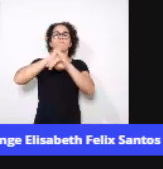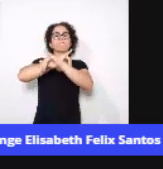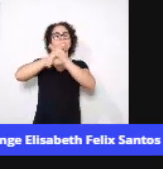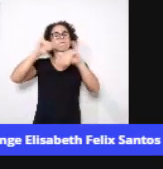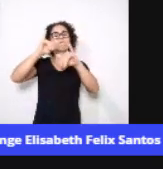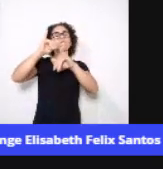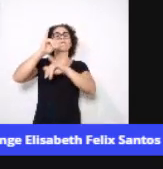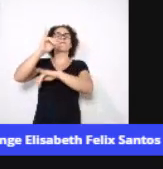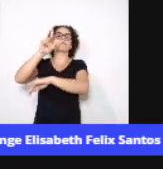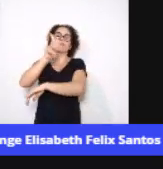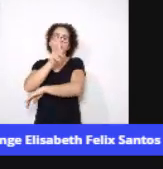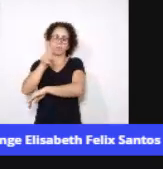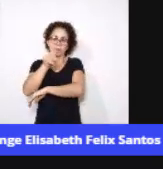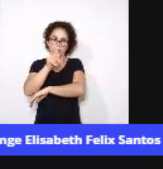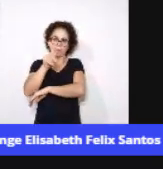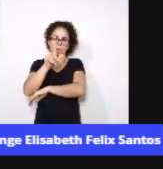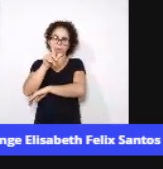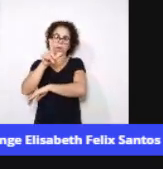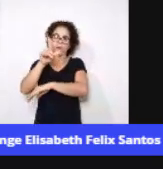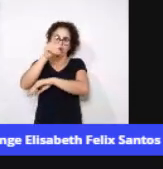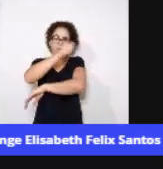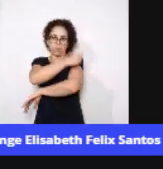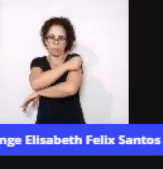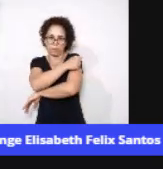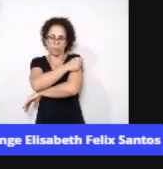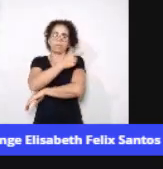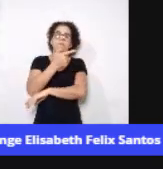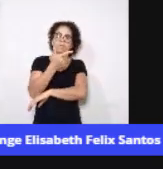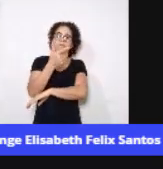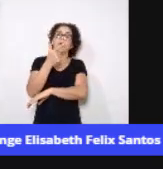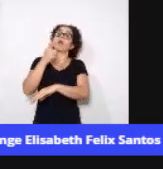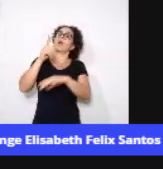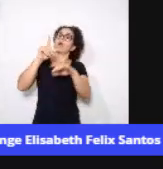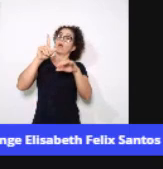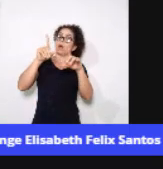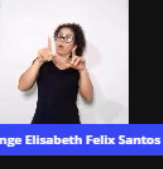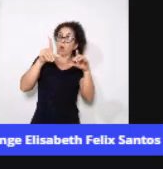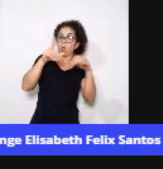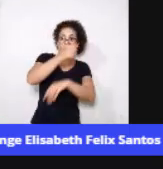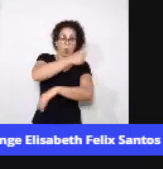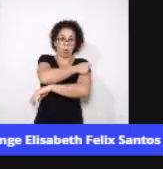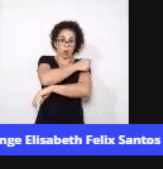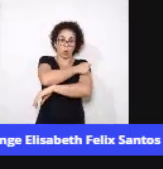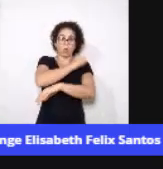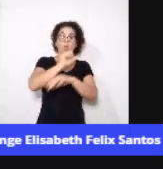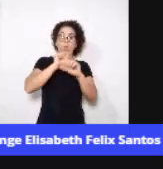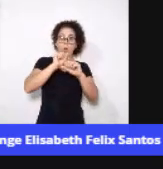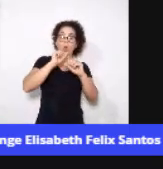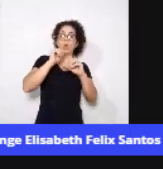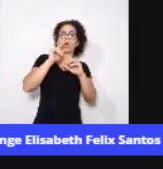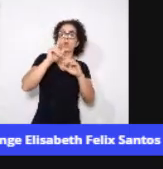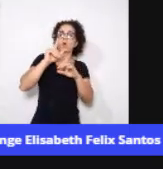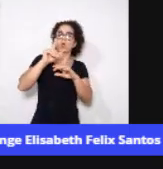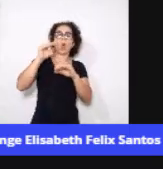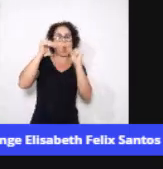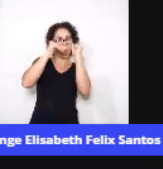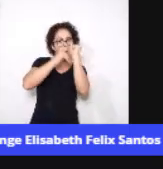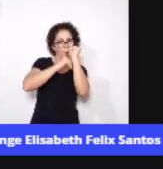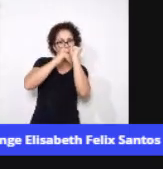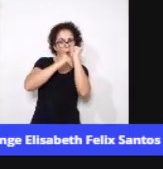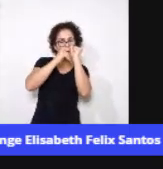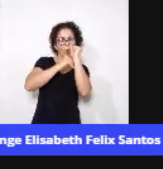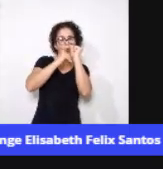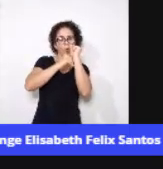irá participar da turma por meio de um código. Qualquer pessoa com mais de